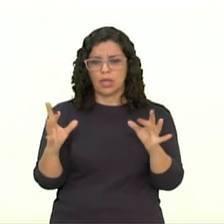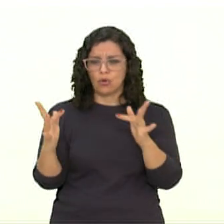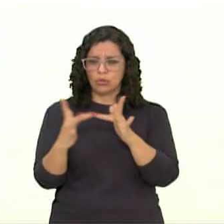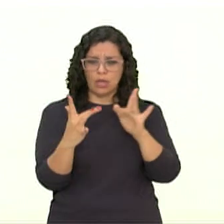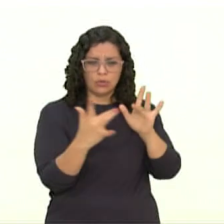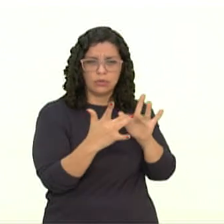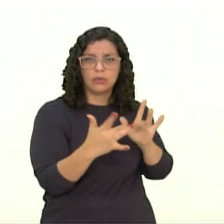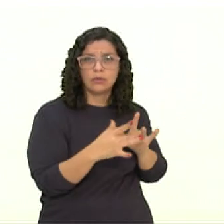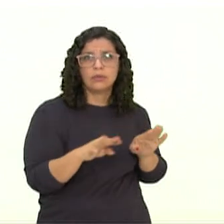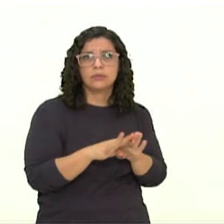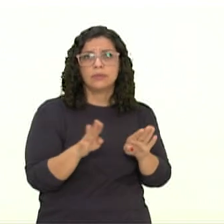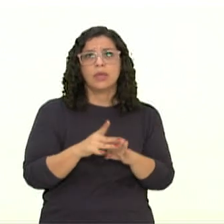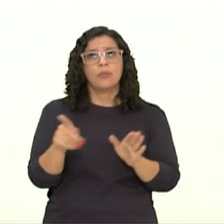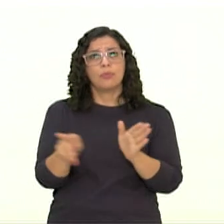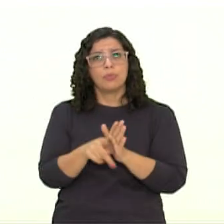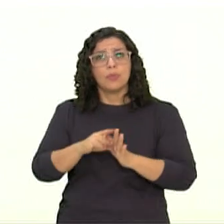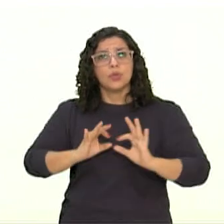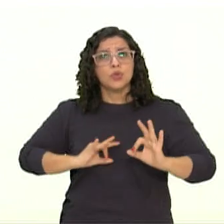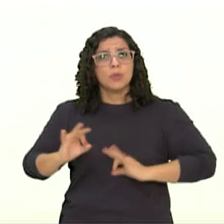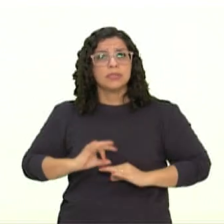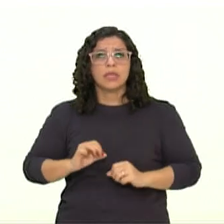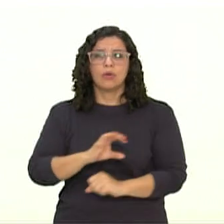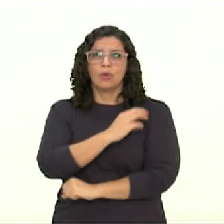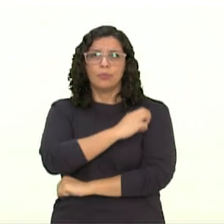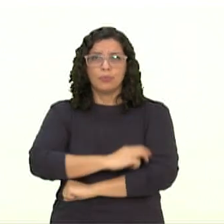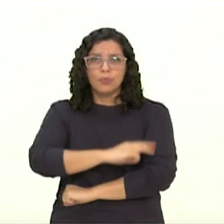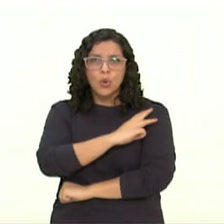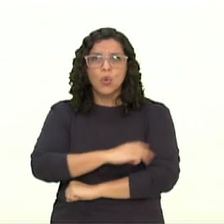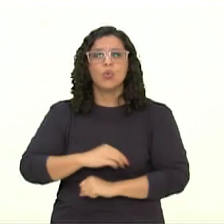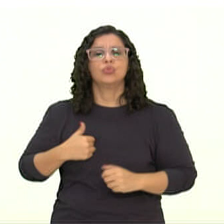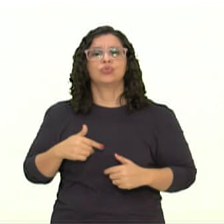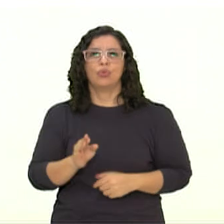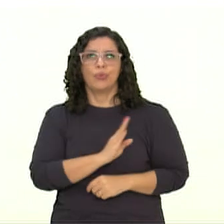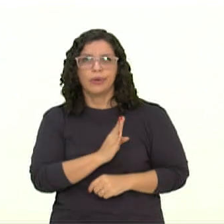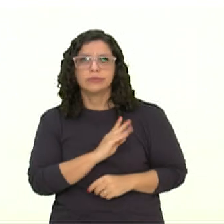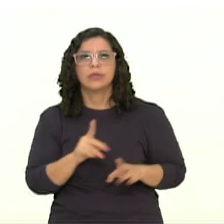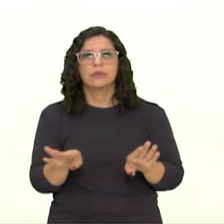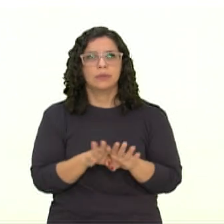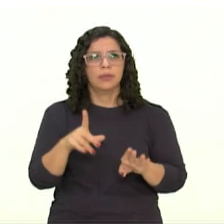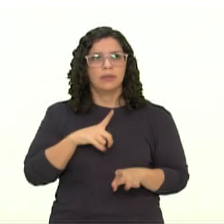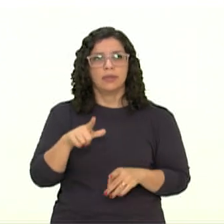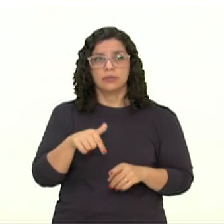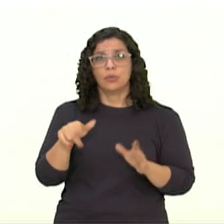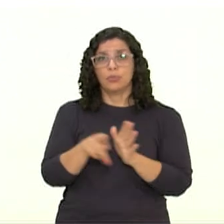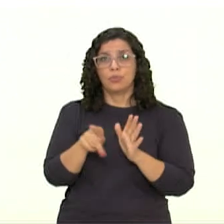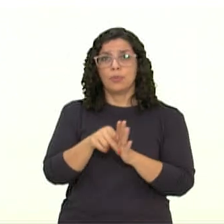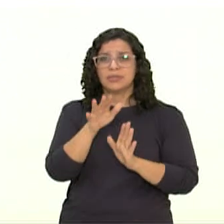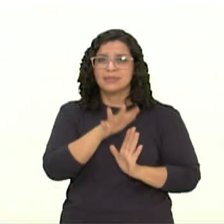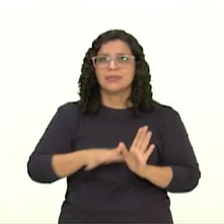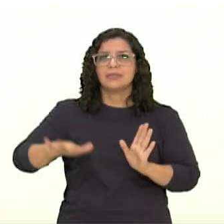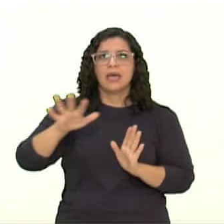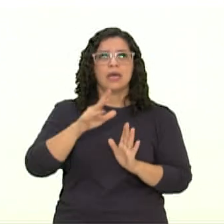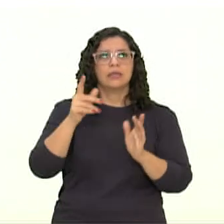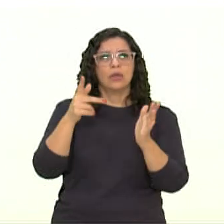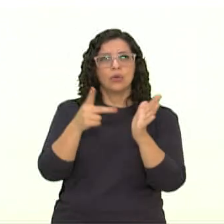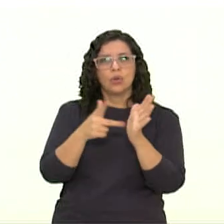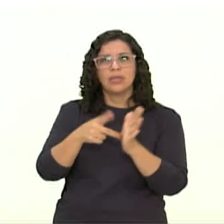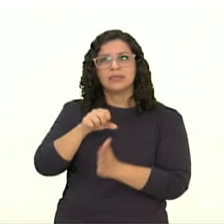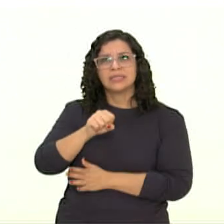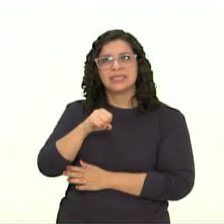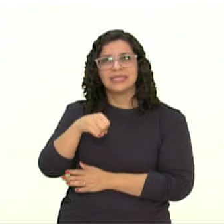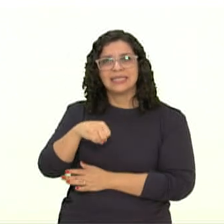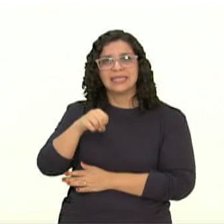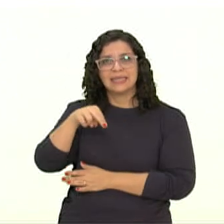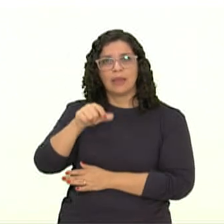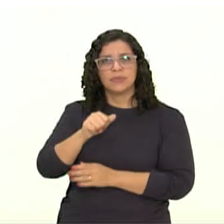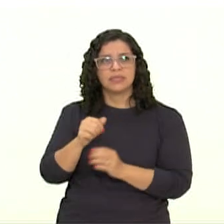outro, ou de um neurônio para uma célula muscular ou glandular e etc. Então, assim, seria esse espaço aqui que a gente vai chamar de sinapse,